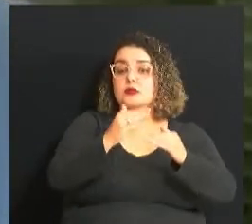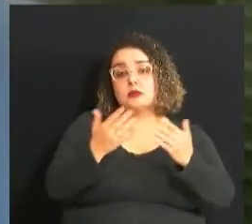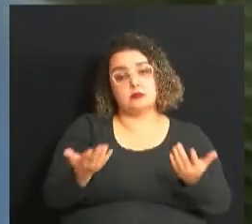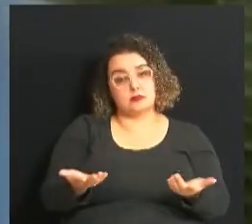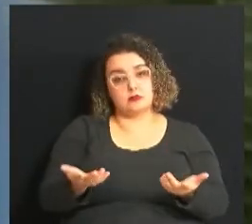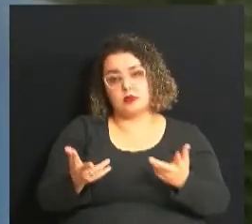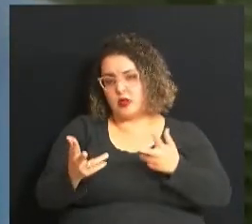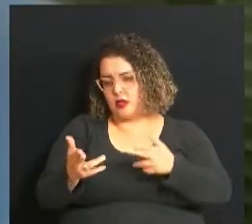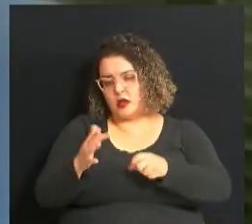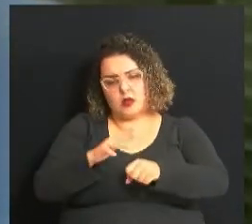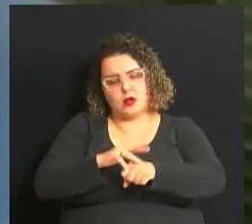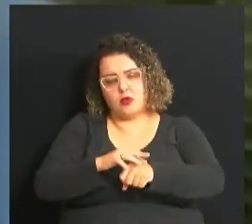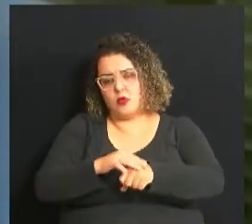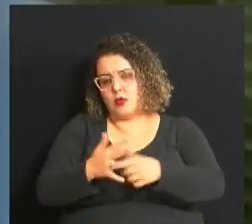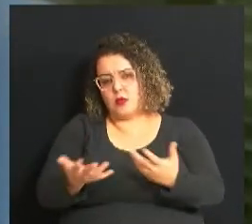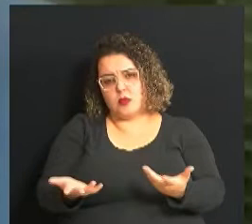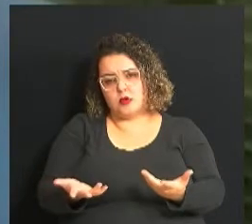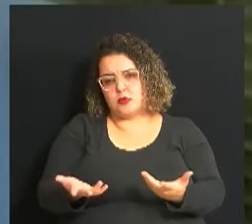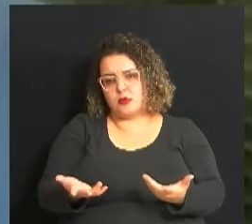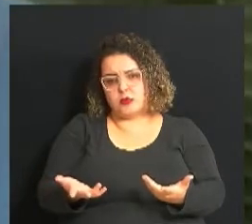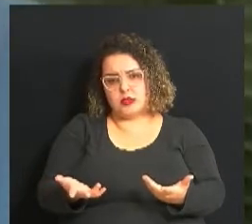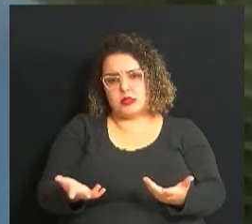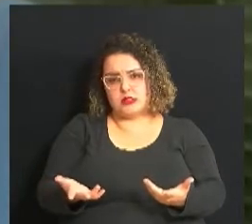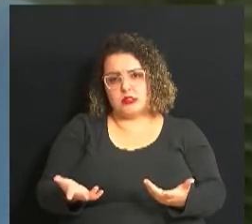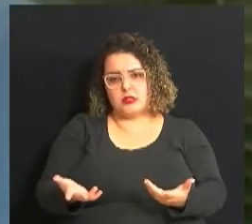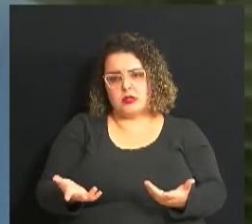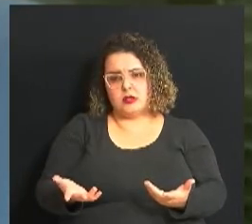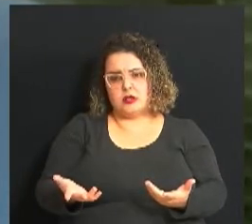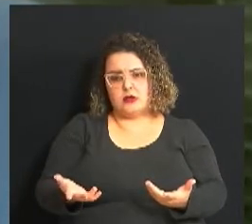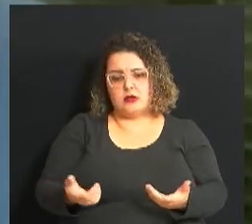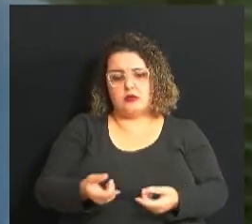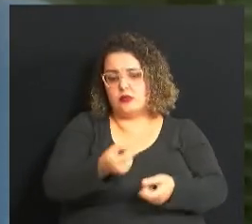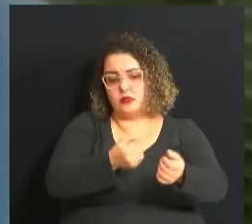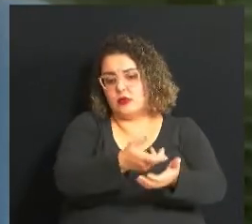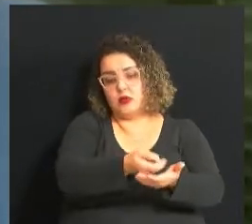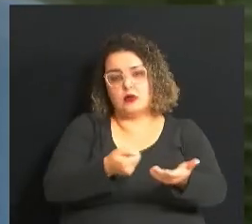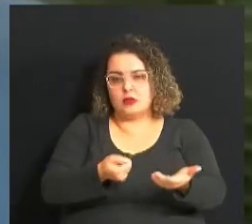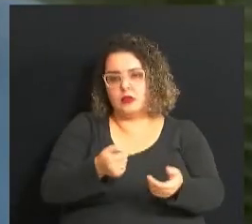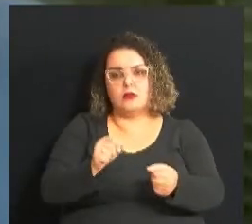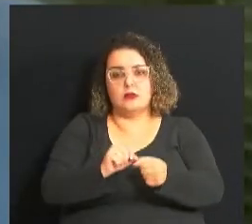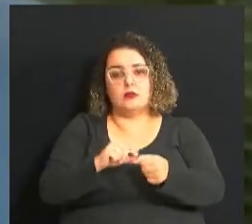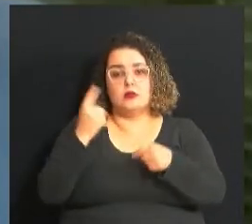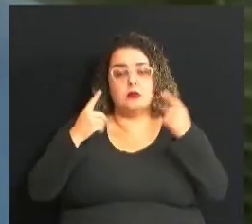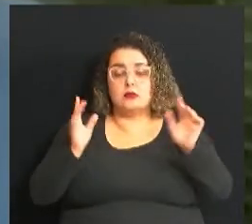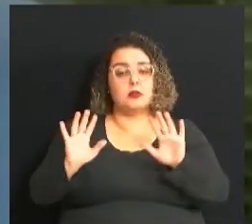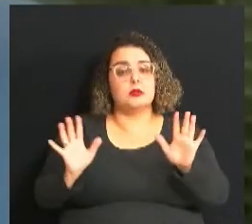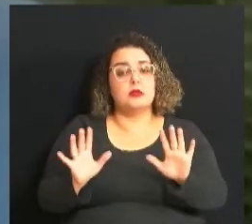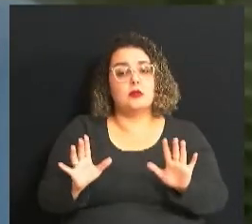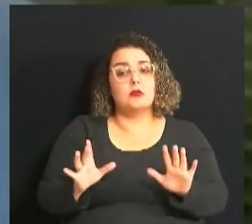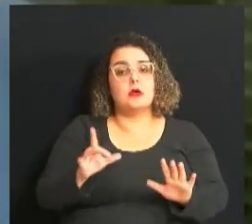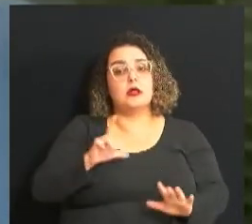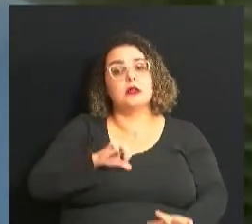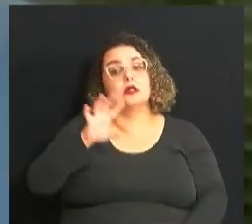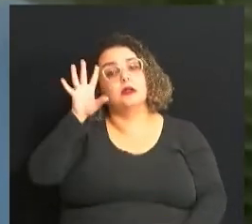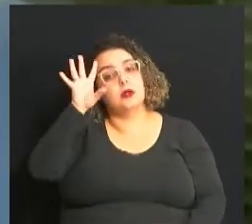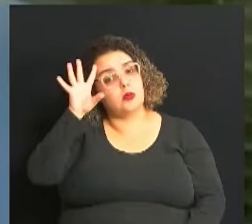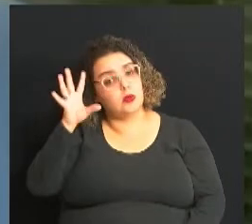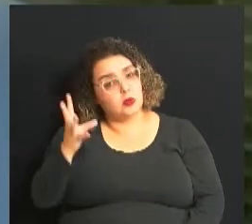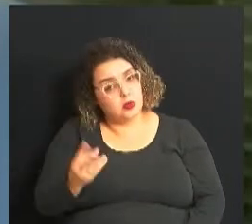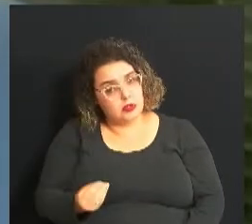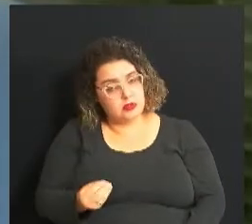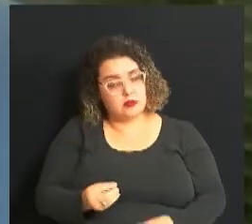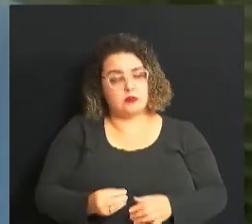doença. Não quer dizer que você vai tirar o dinheiro do banco ou vai fazer alguma loucura. Não, é ter conhecimento. Então, o que